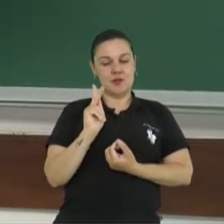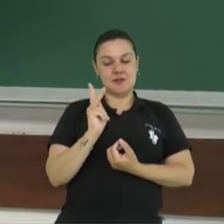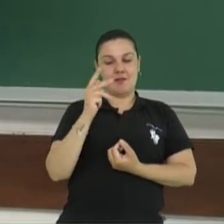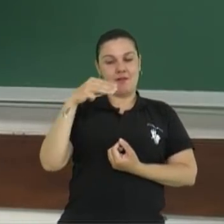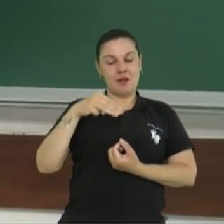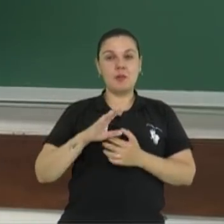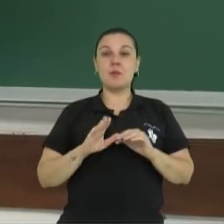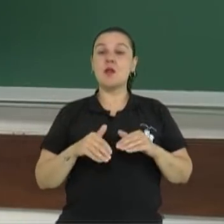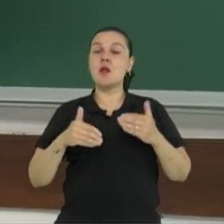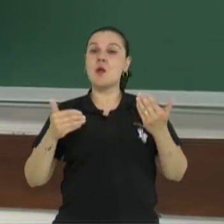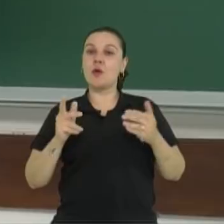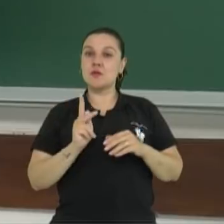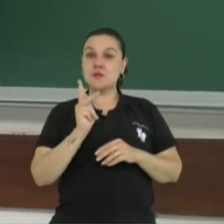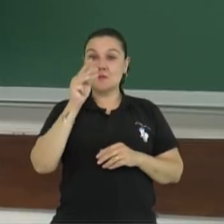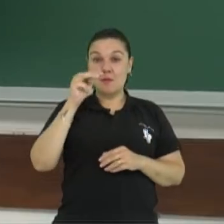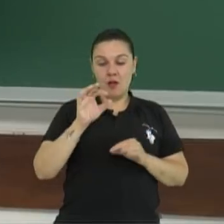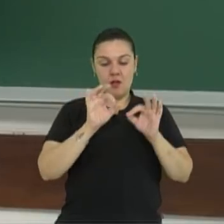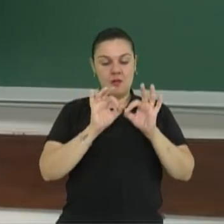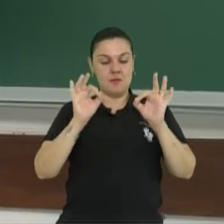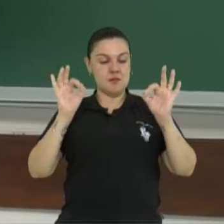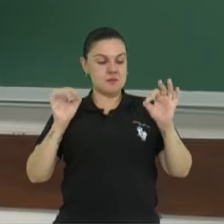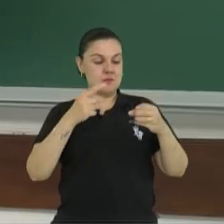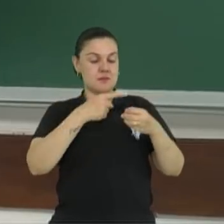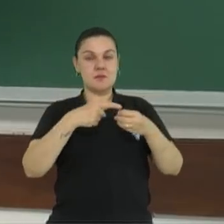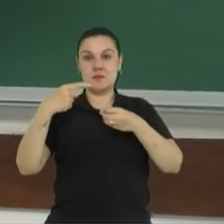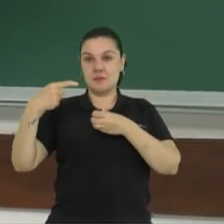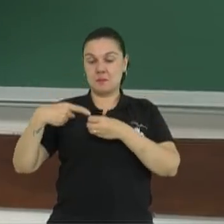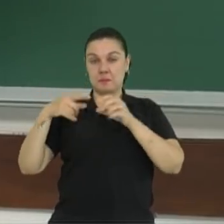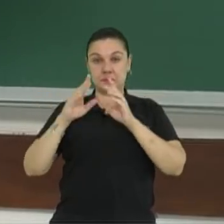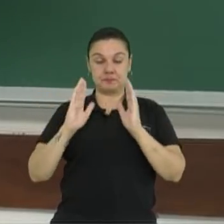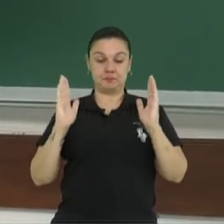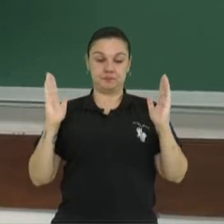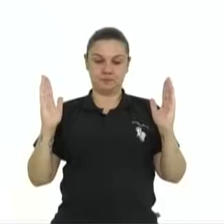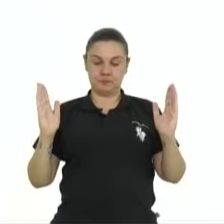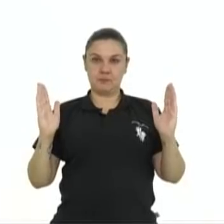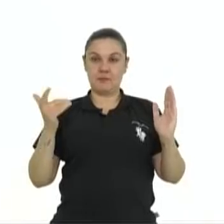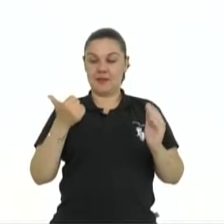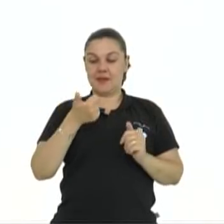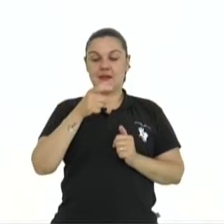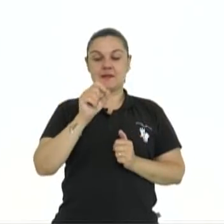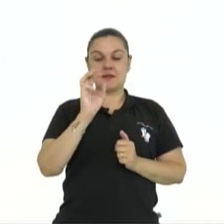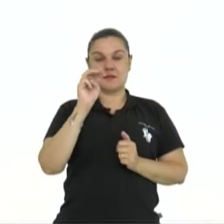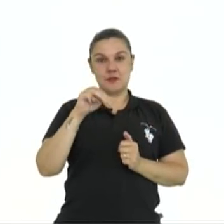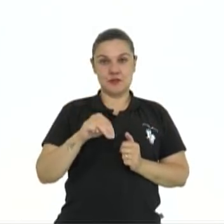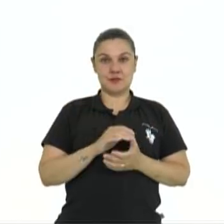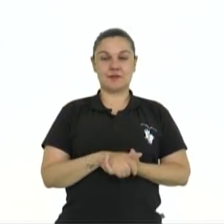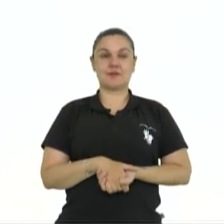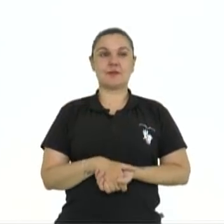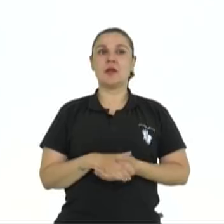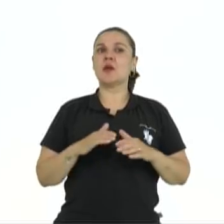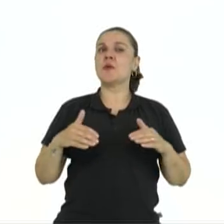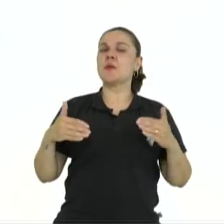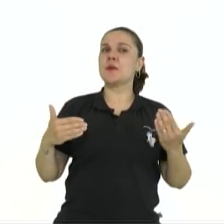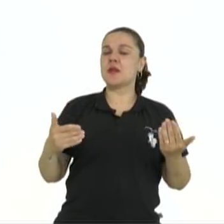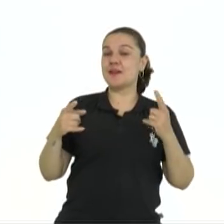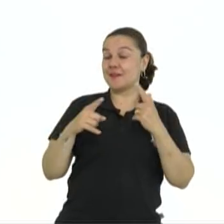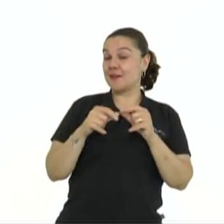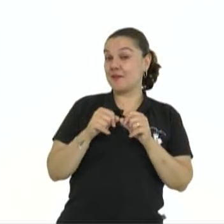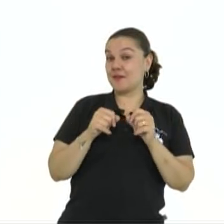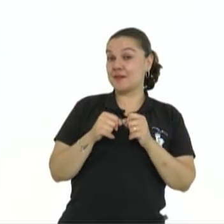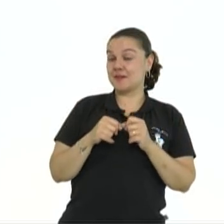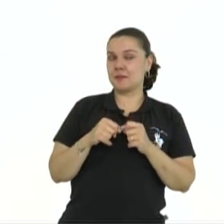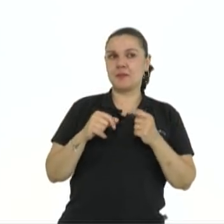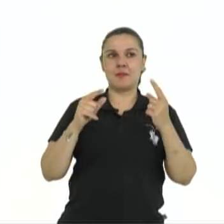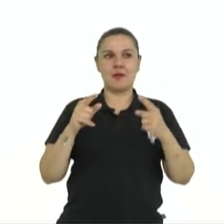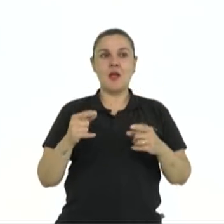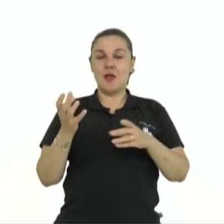quilômetros, quantos quilômetros separam duas cidades distantes 10 centímetros no mapa? Então, o que a gente tinha que fazer? Nós tínhamos